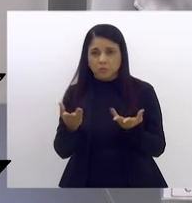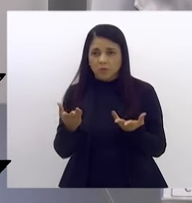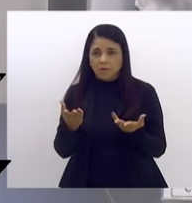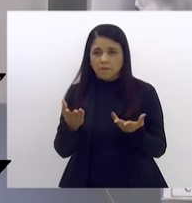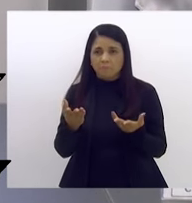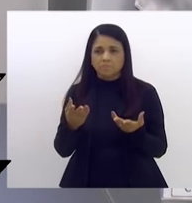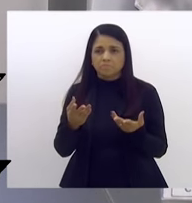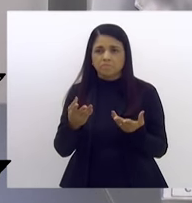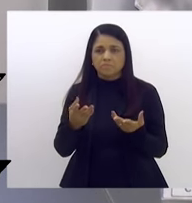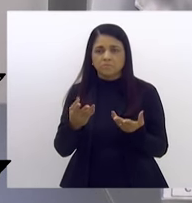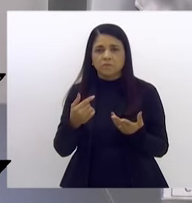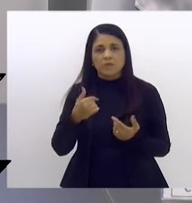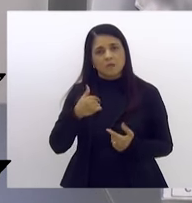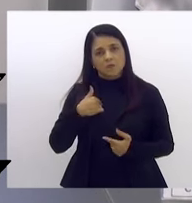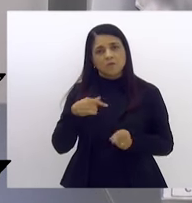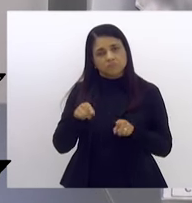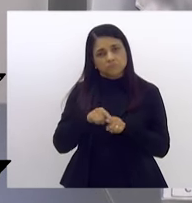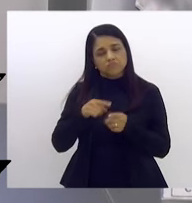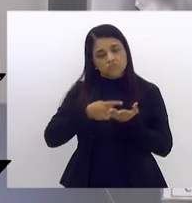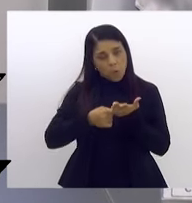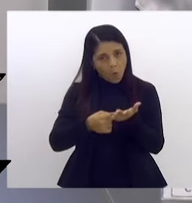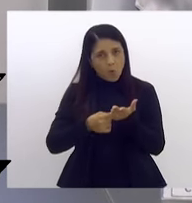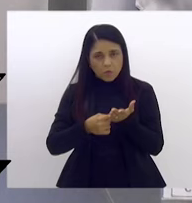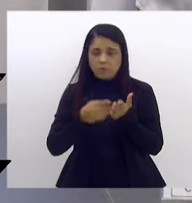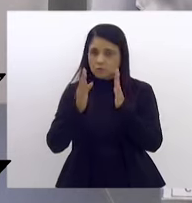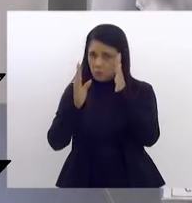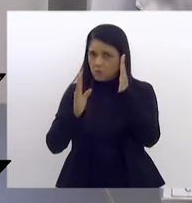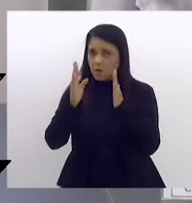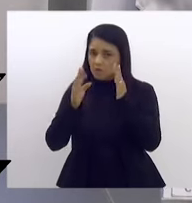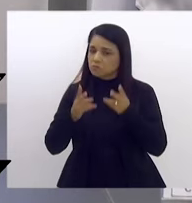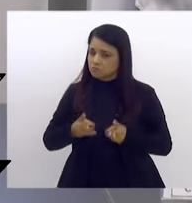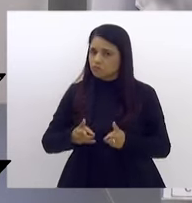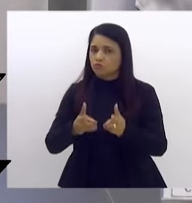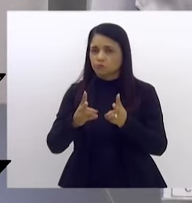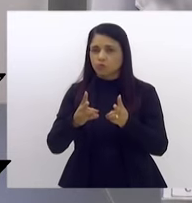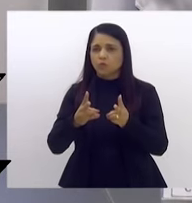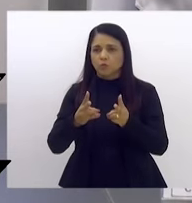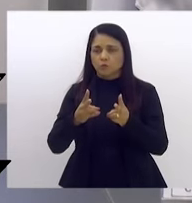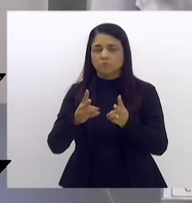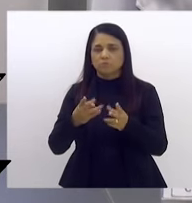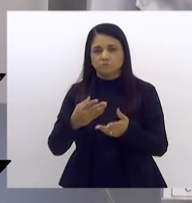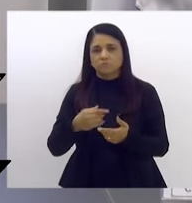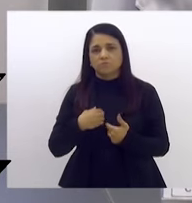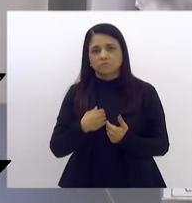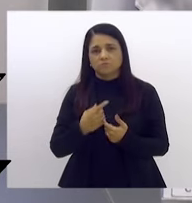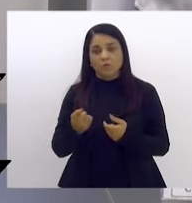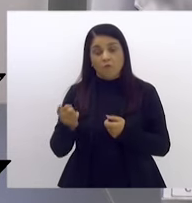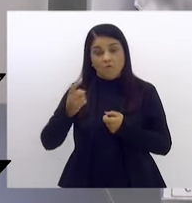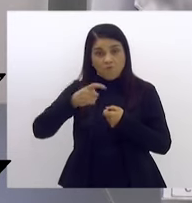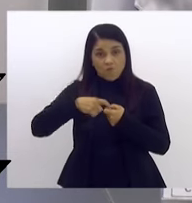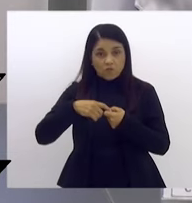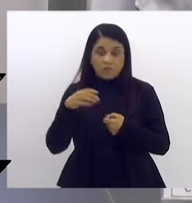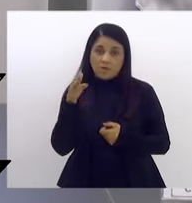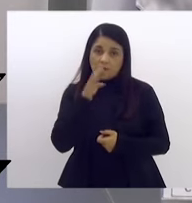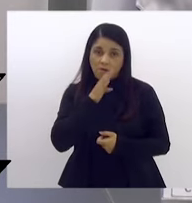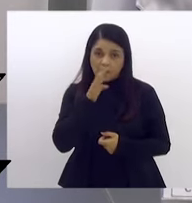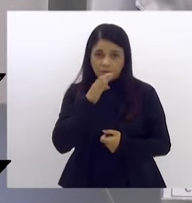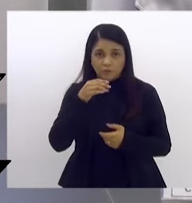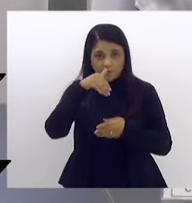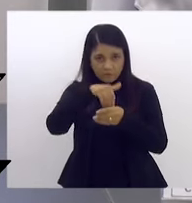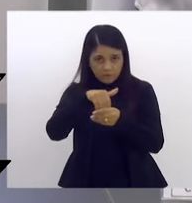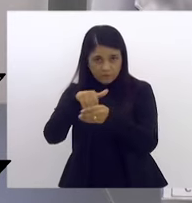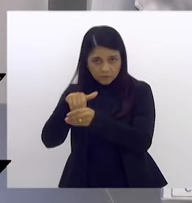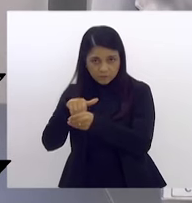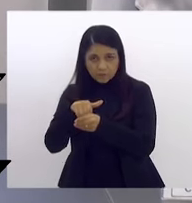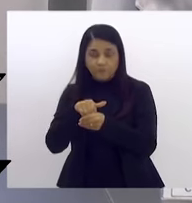podemos proceder a gente tem nesse compromisso do prazo Então faz a dirigência aqui para que volte o mais rápido possível mas